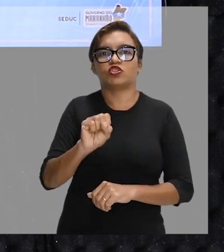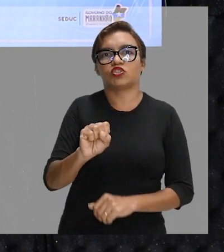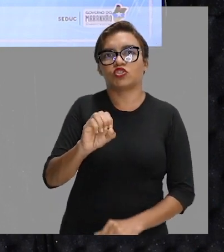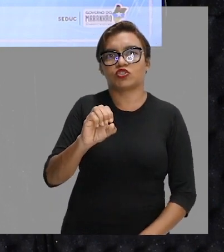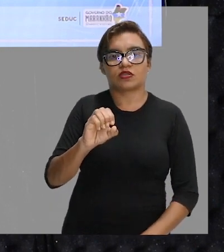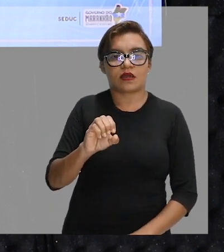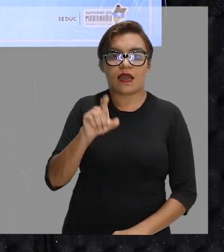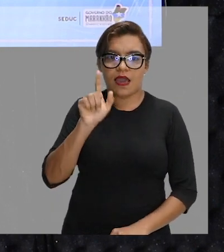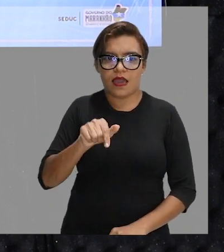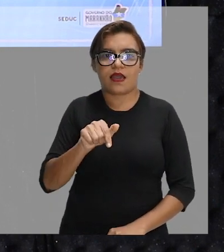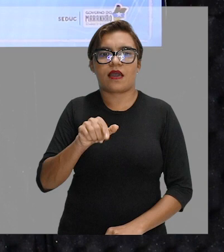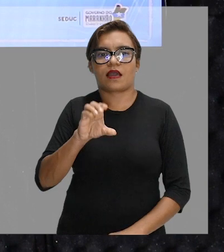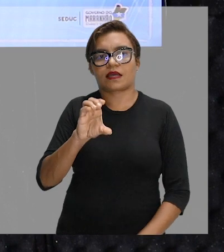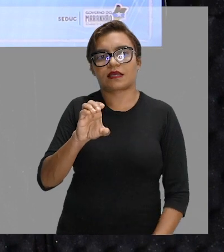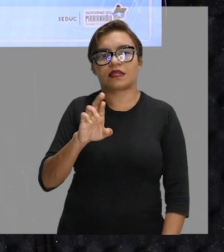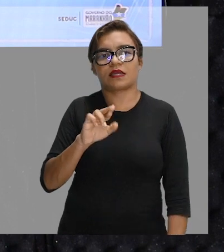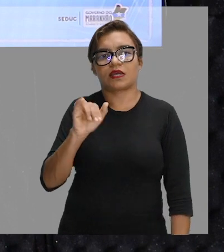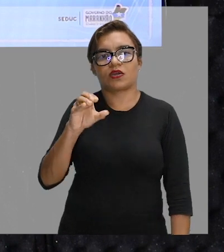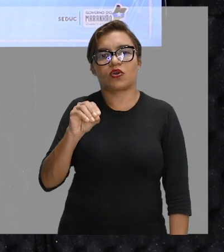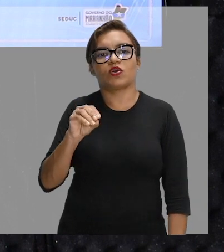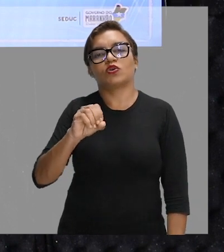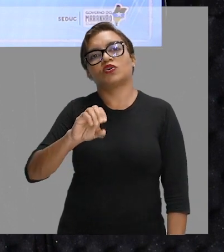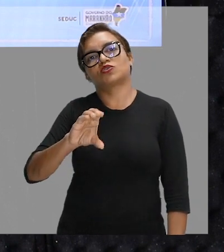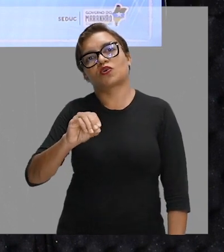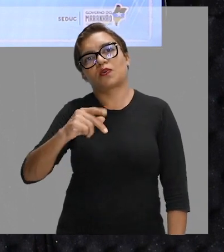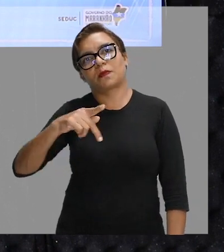de crioscopia.